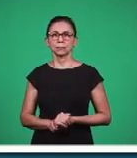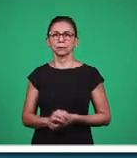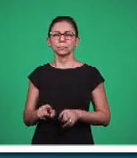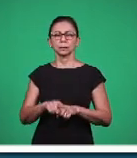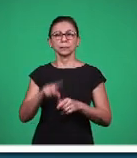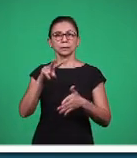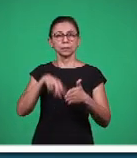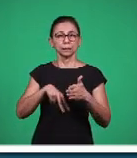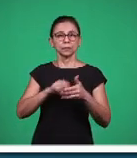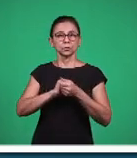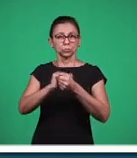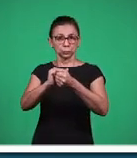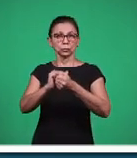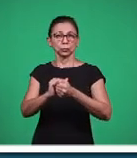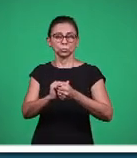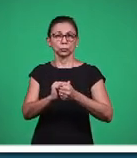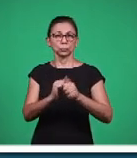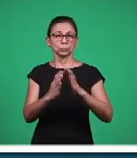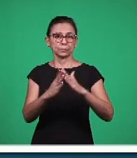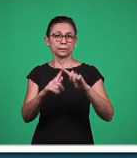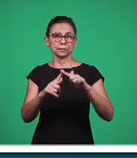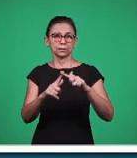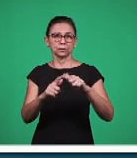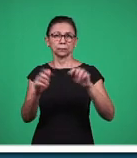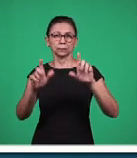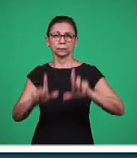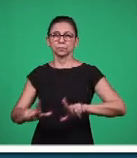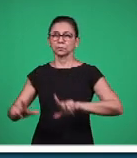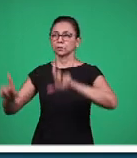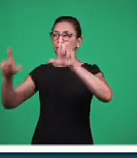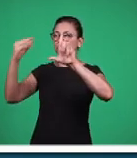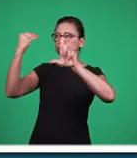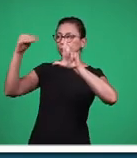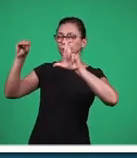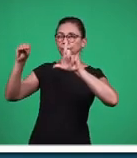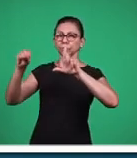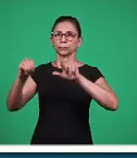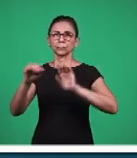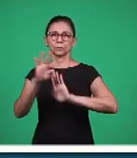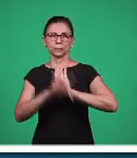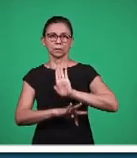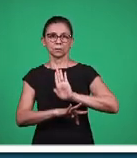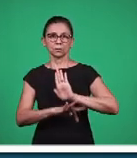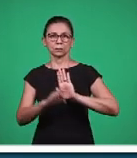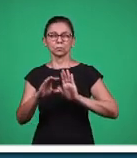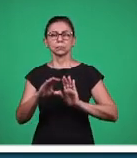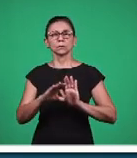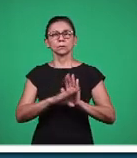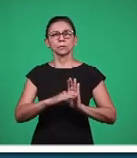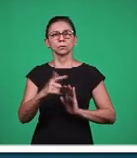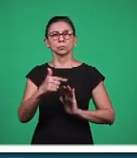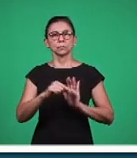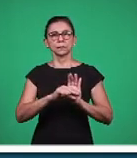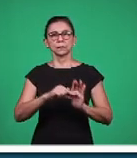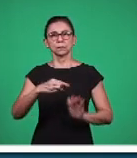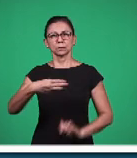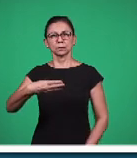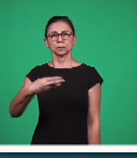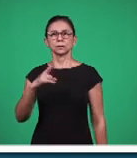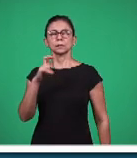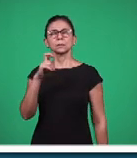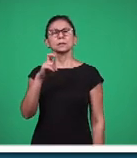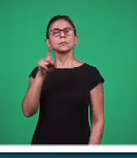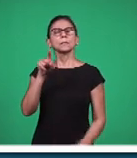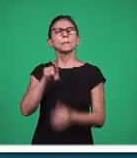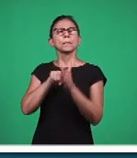Então, com as igrejas? Vamos colocar na tela o texto de Lucas 12, 35. E buscar essa resposta aí. Ótimo.